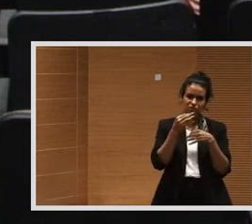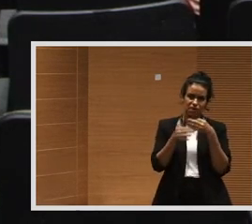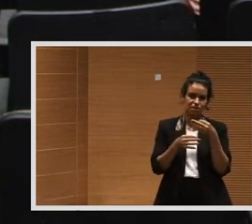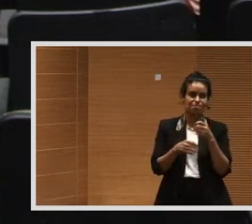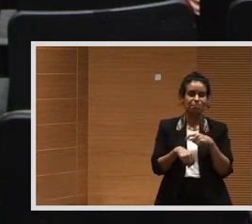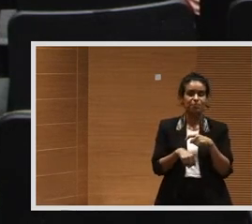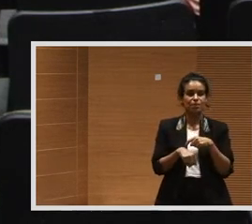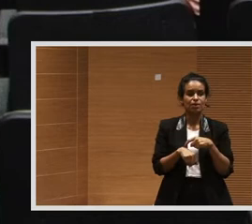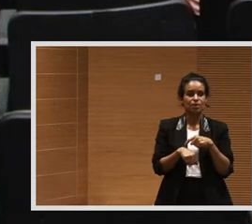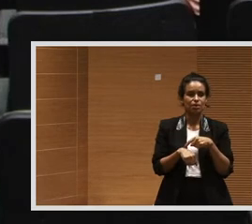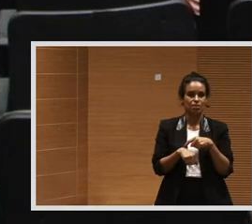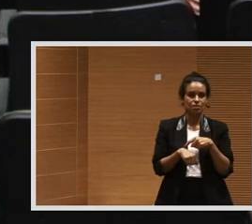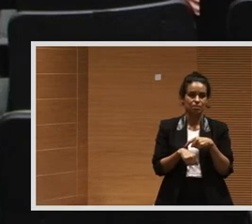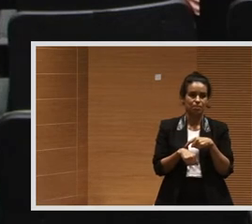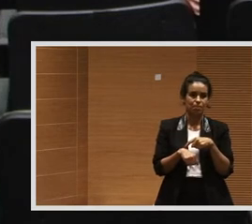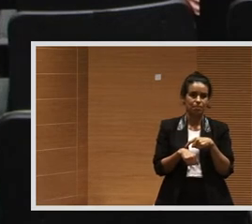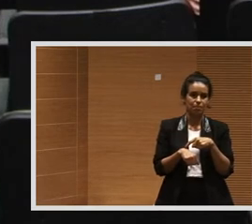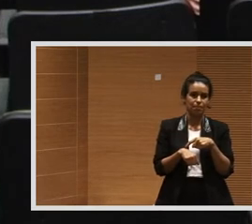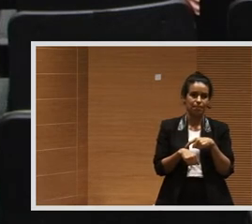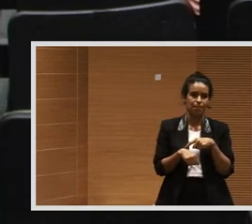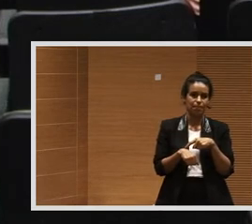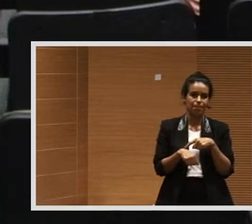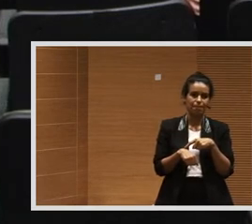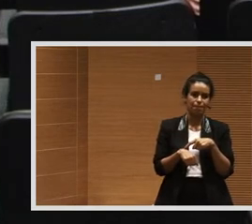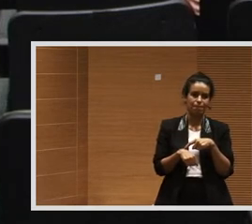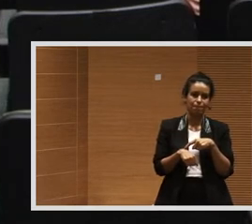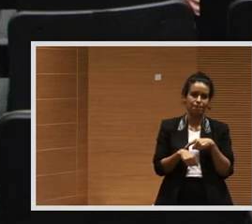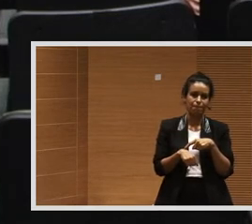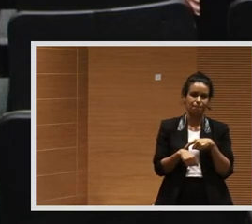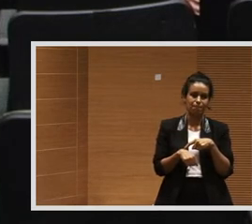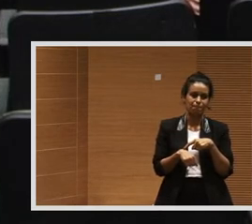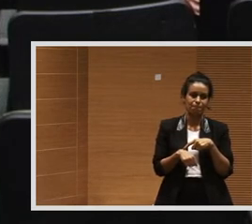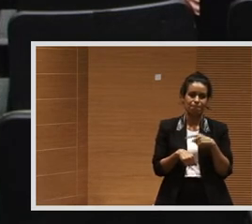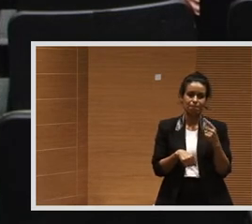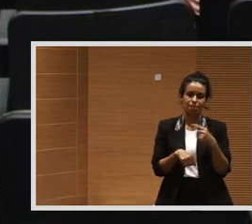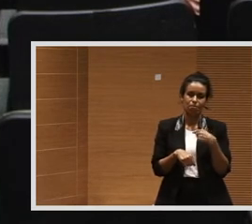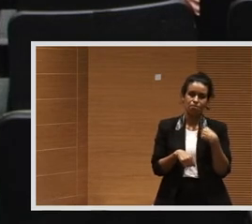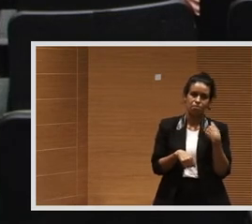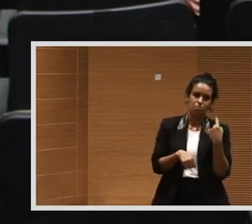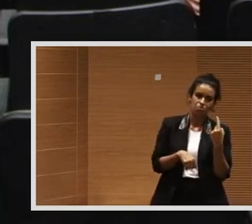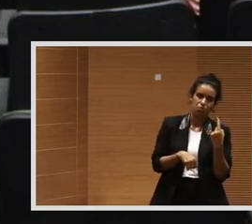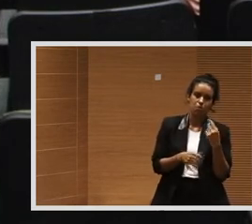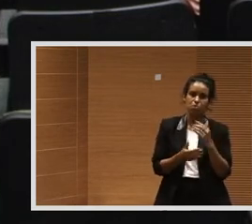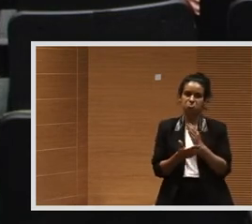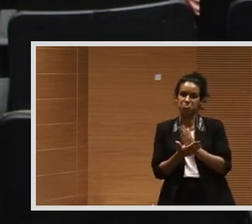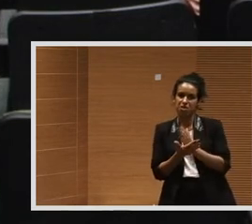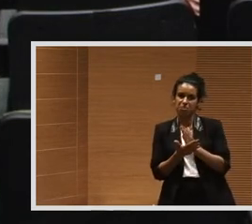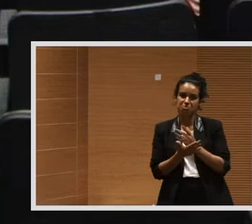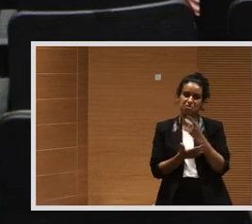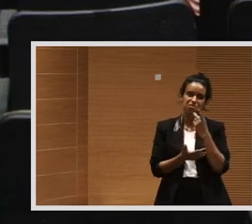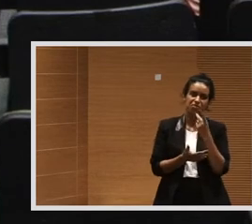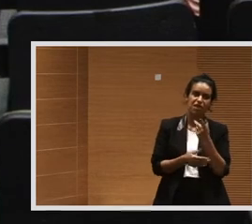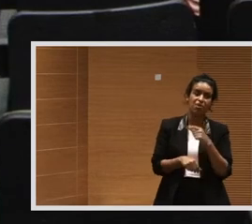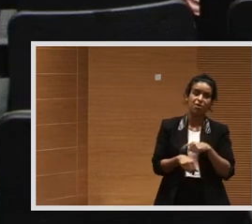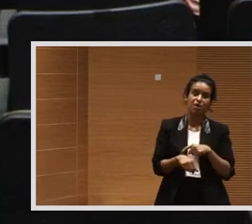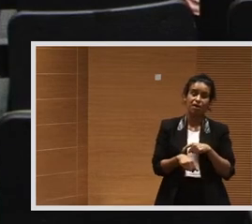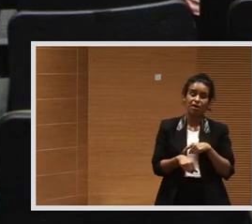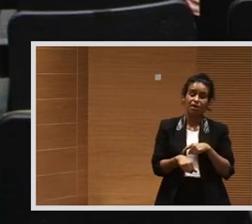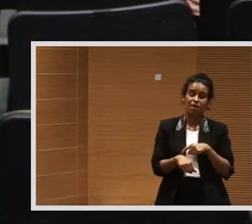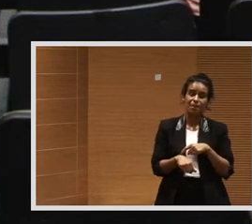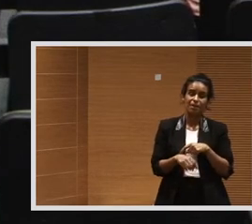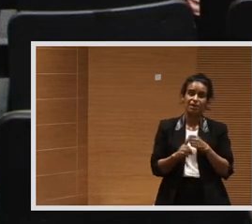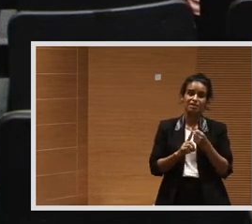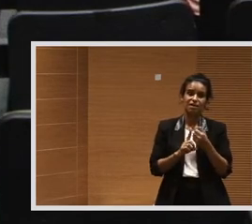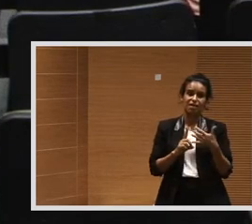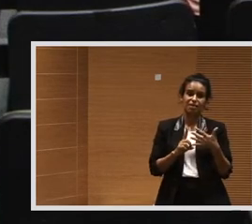tempo que a gente, talvez, vamos falar, seja uma epidemia da pressa, né? Do